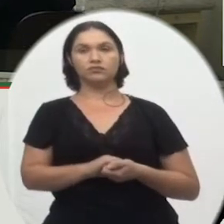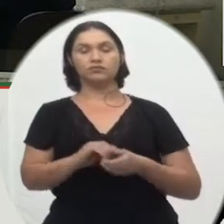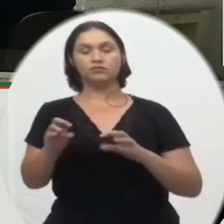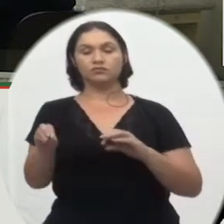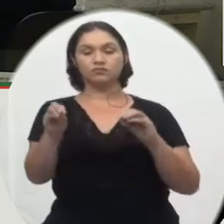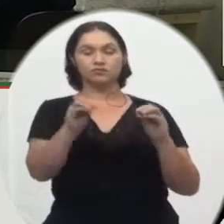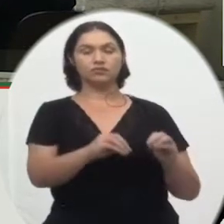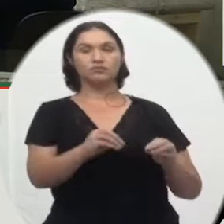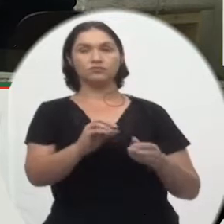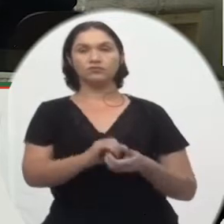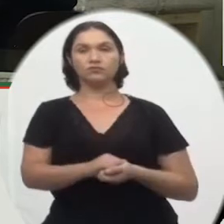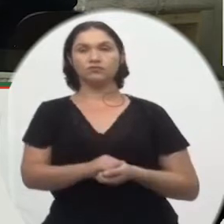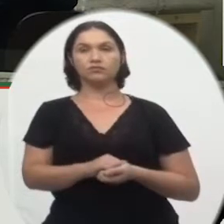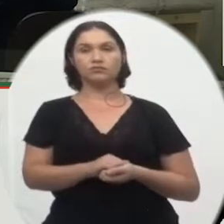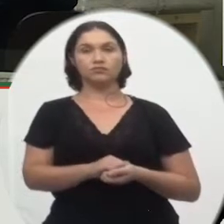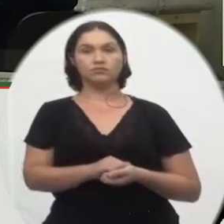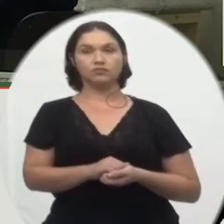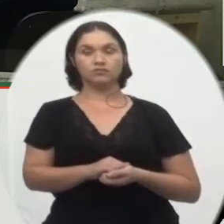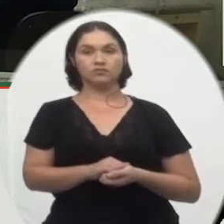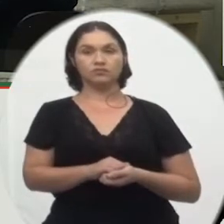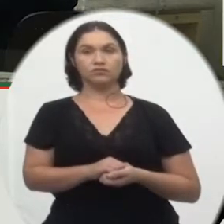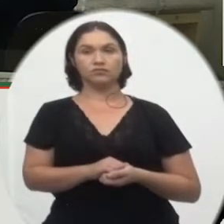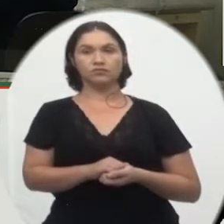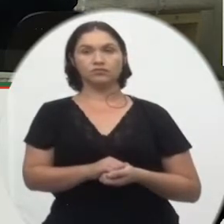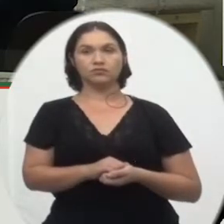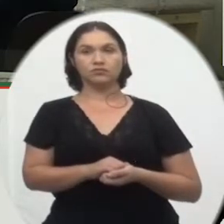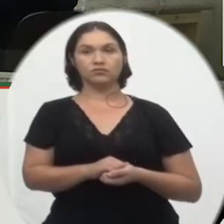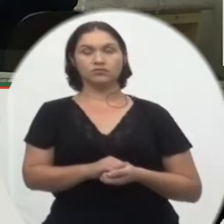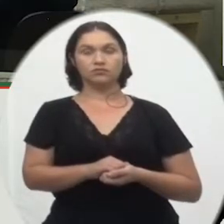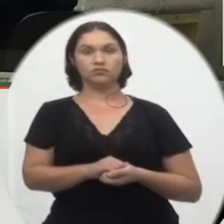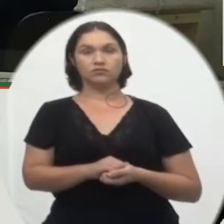Declina. Então, me anuncie.